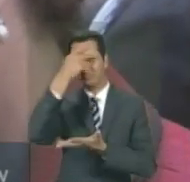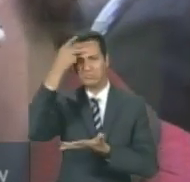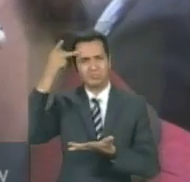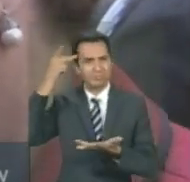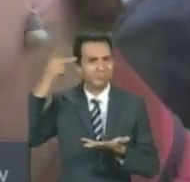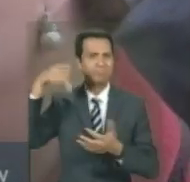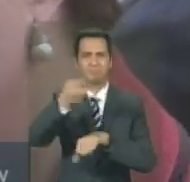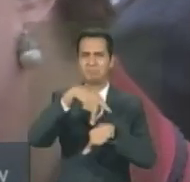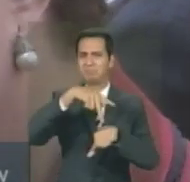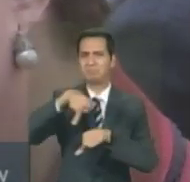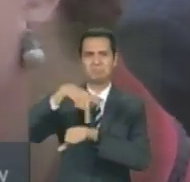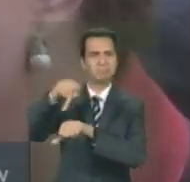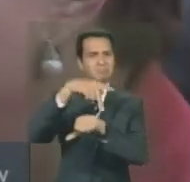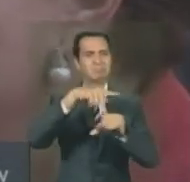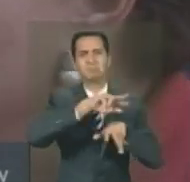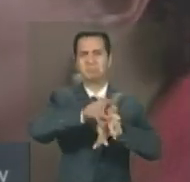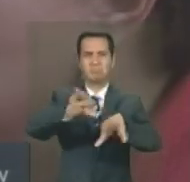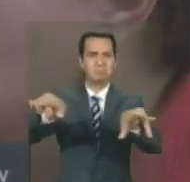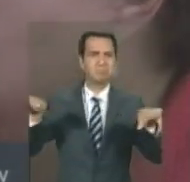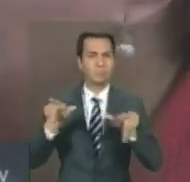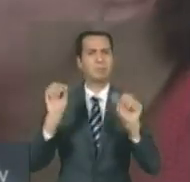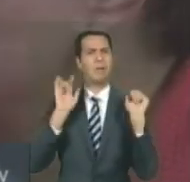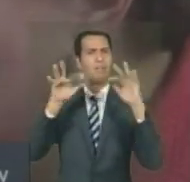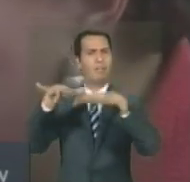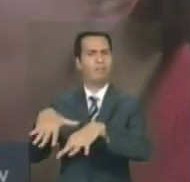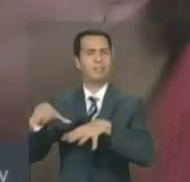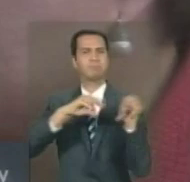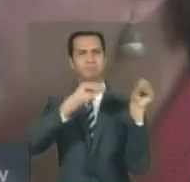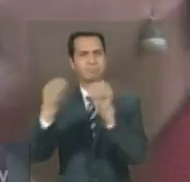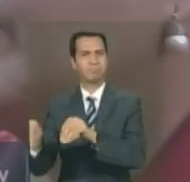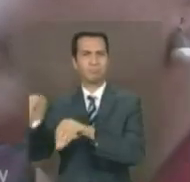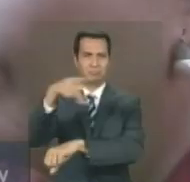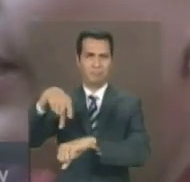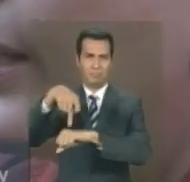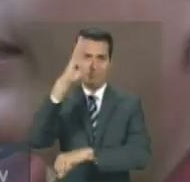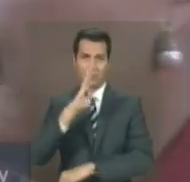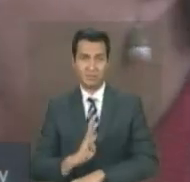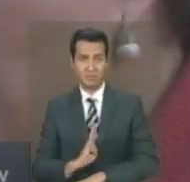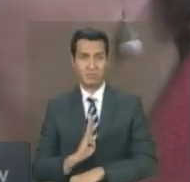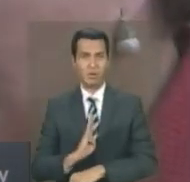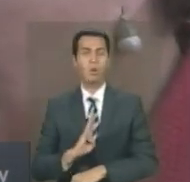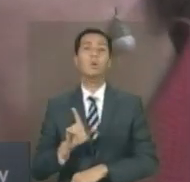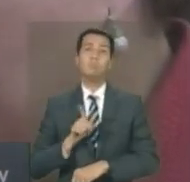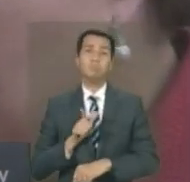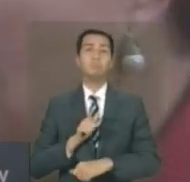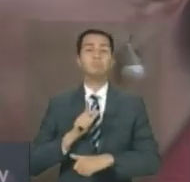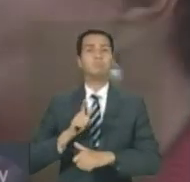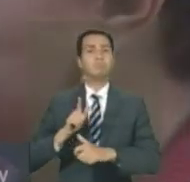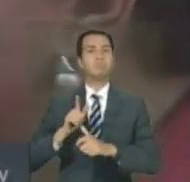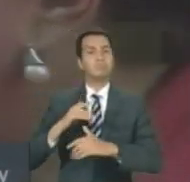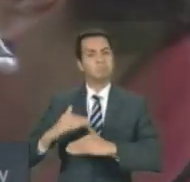se integrou, que se formou, que tem seus problemas, sim, não é aquela